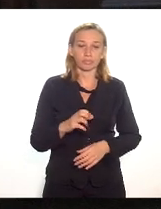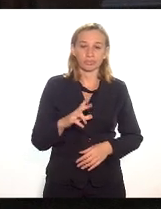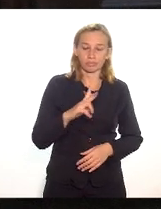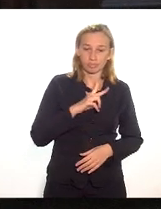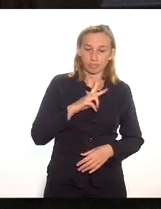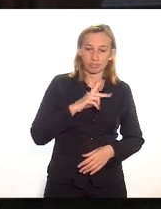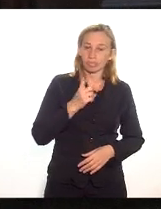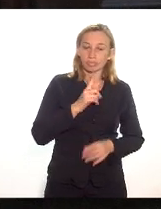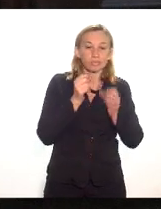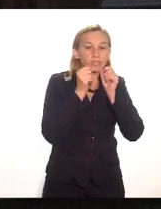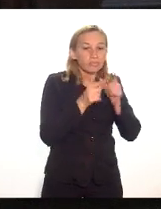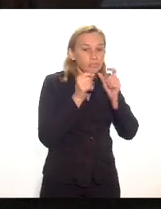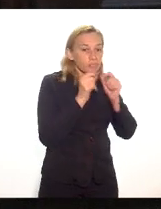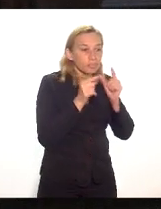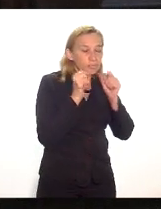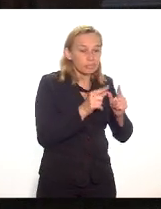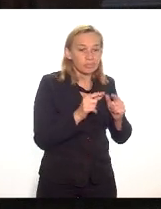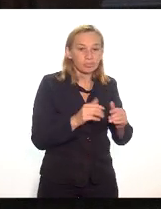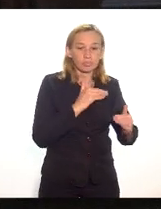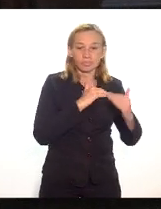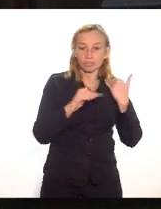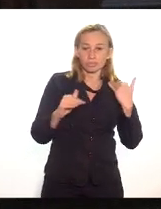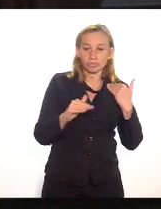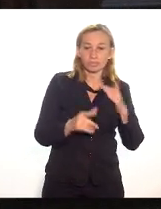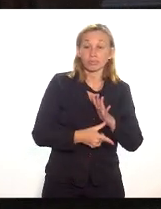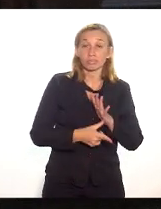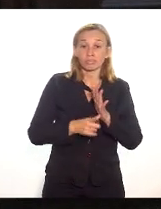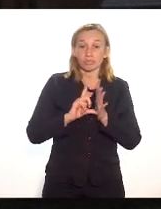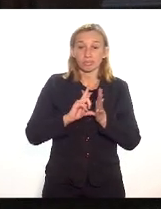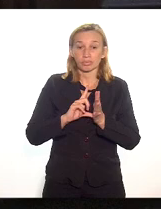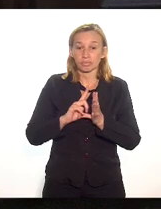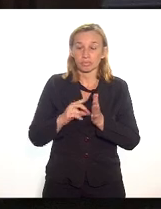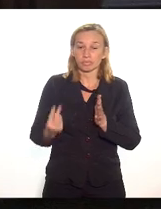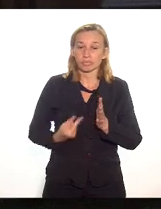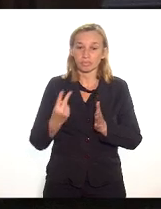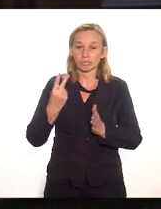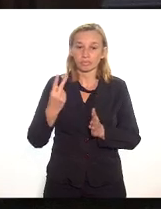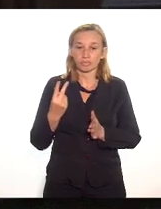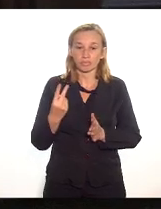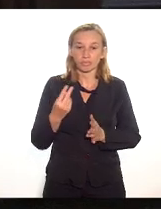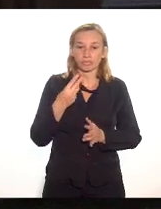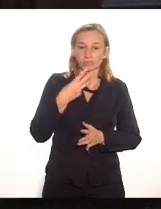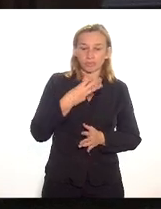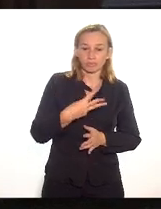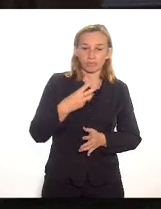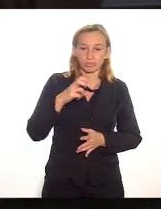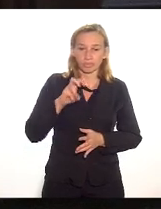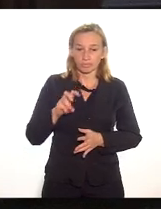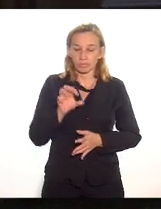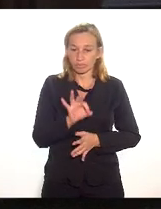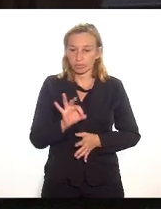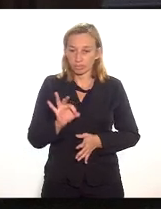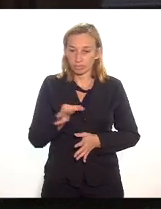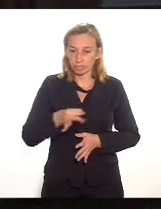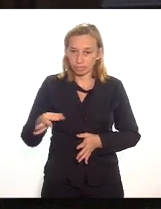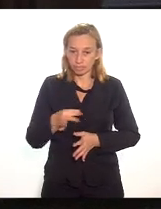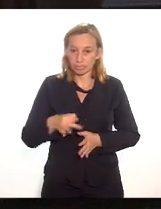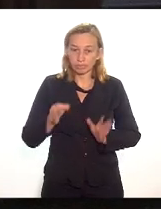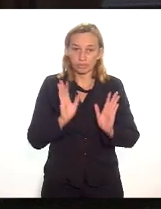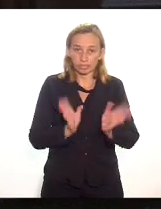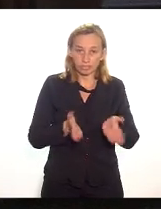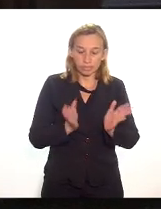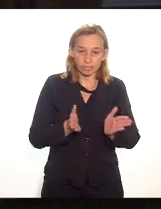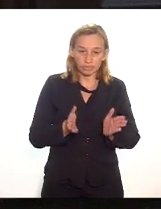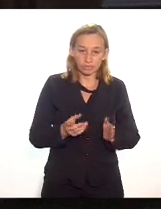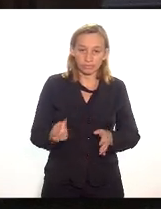estavam reclamando do metrô, que antes o valor da sua passagem era 35 centavos e hoje